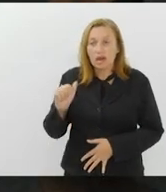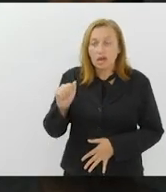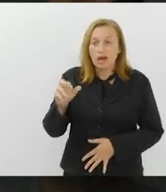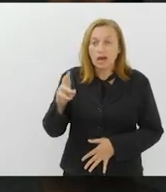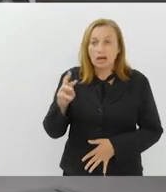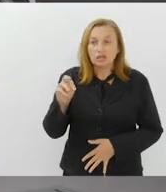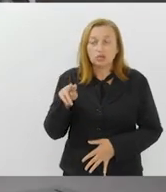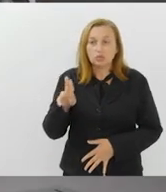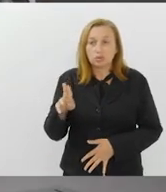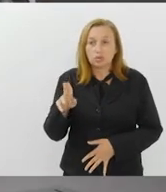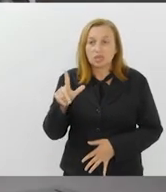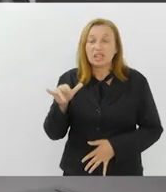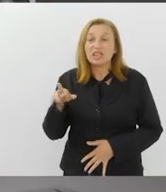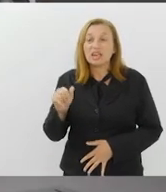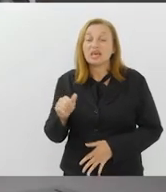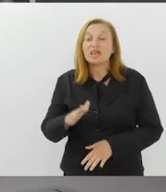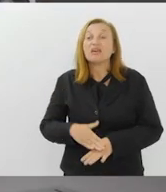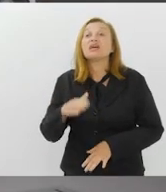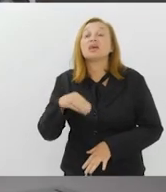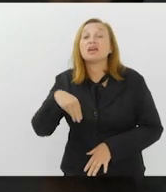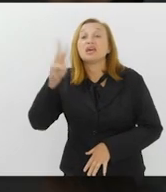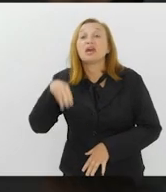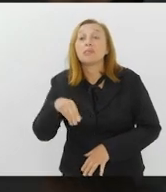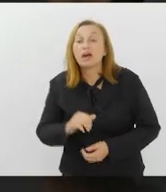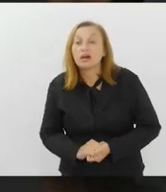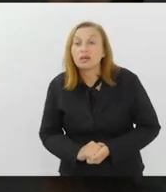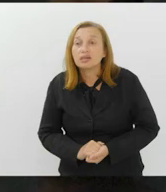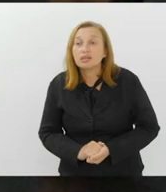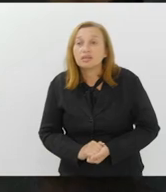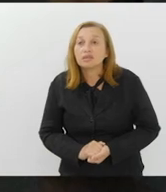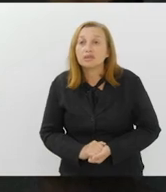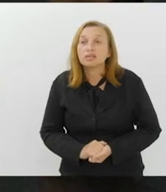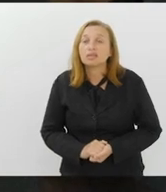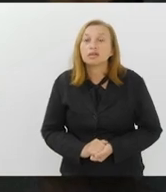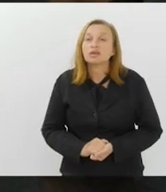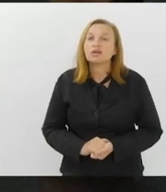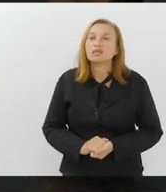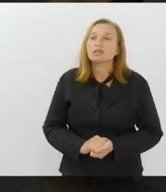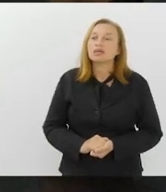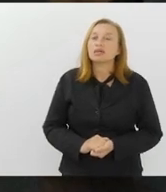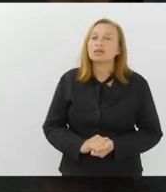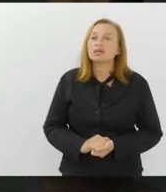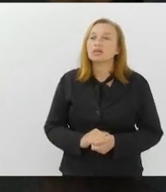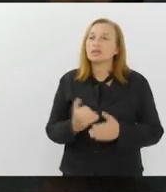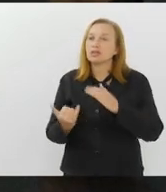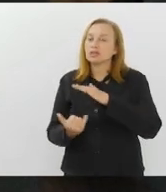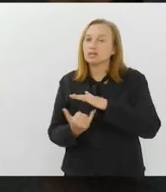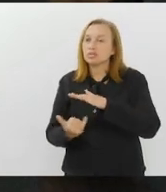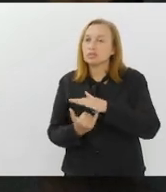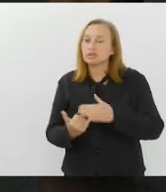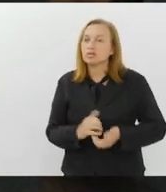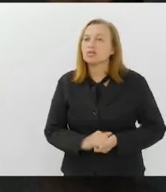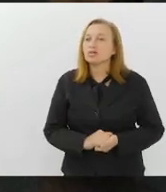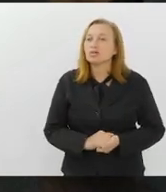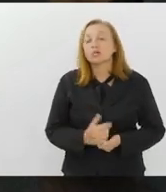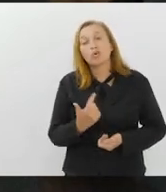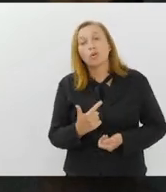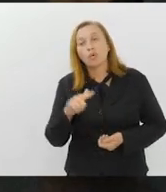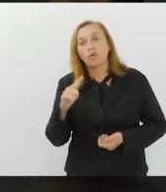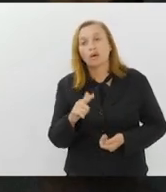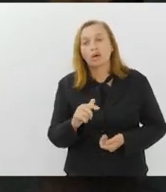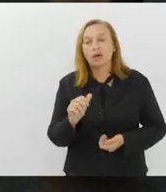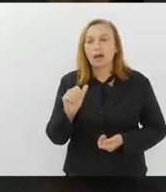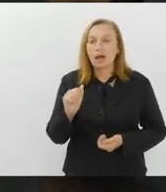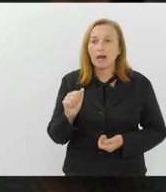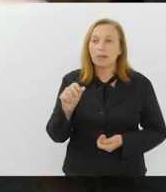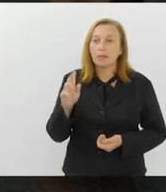E com quem mais? Um compromisso entre as entidades. As entidades lá presentes estavam, dentre outras, estavam a